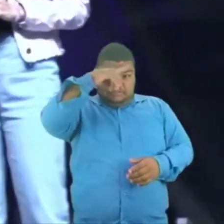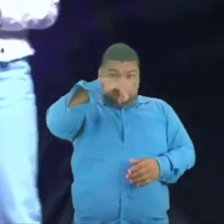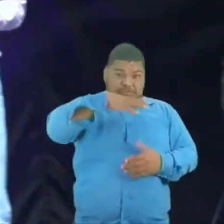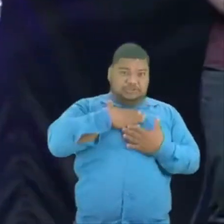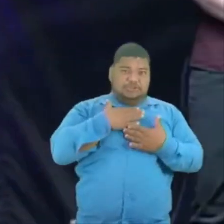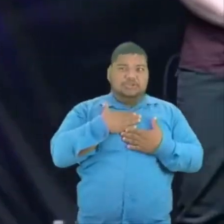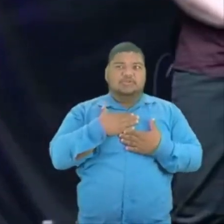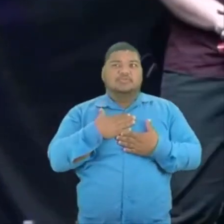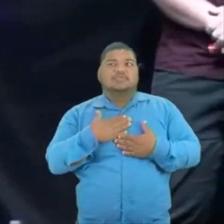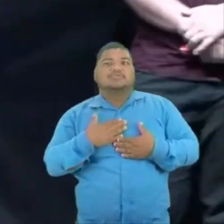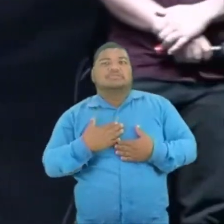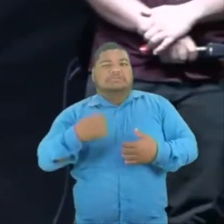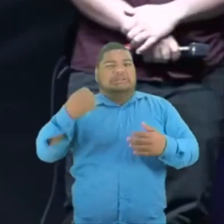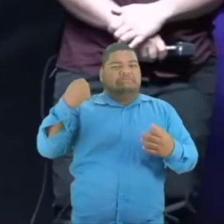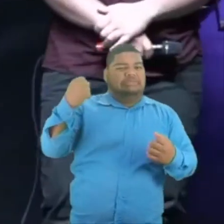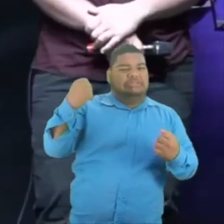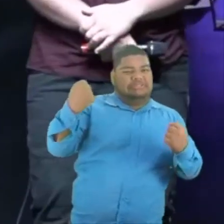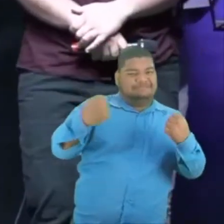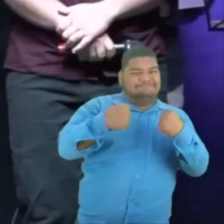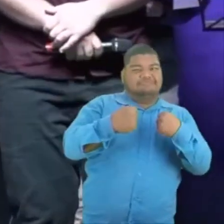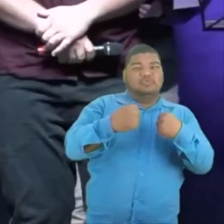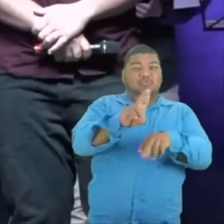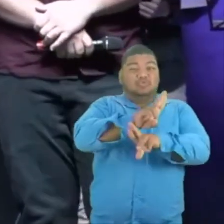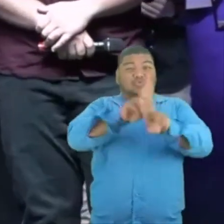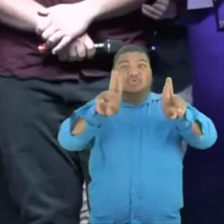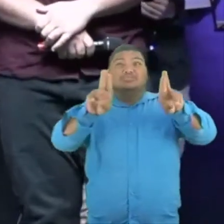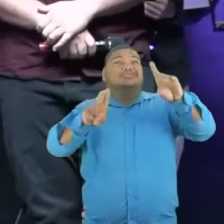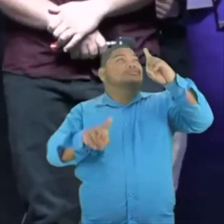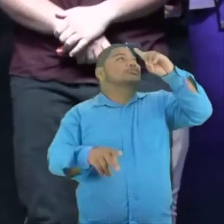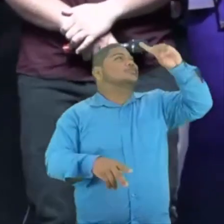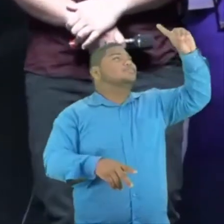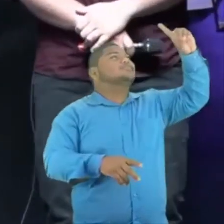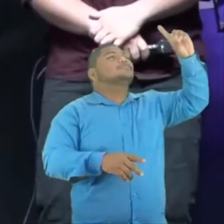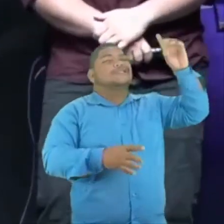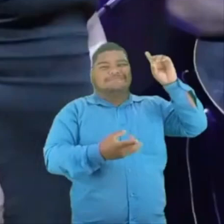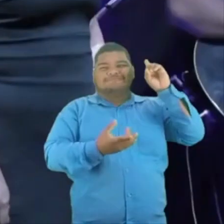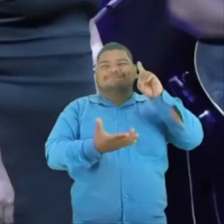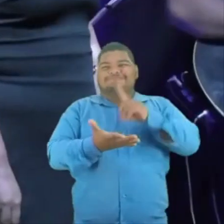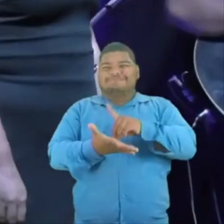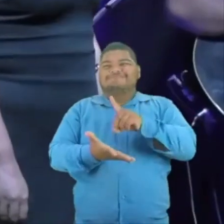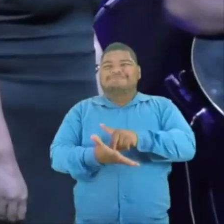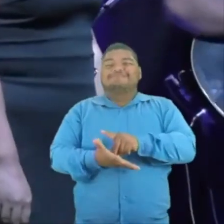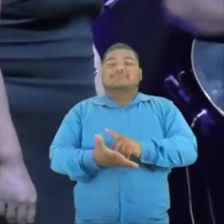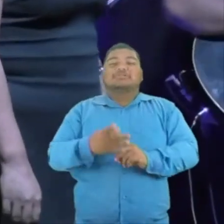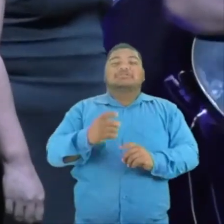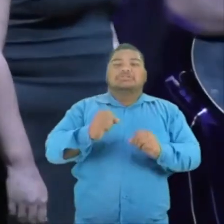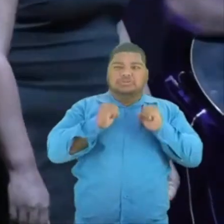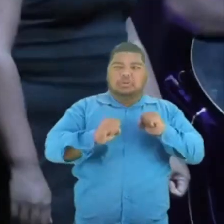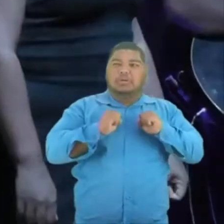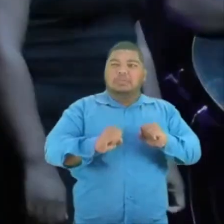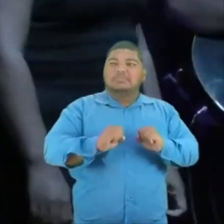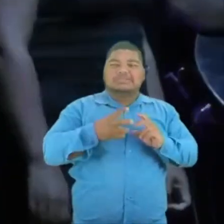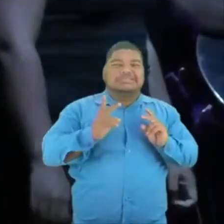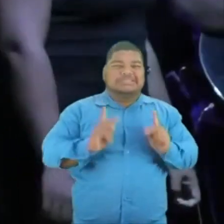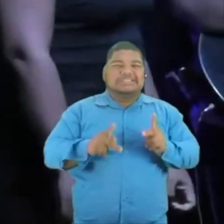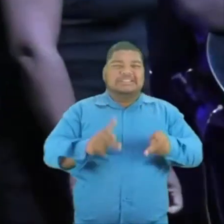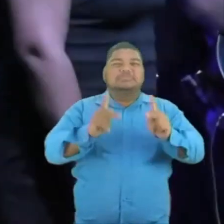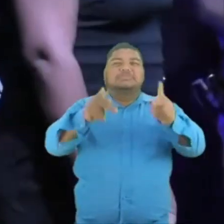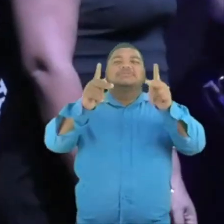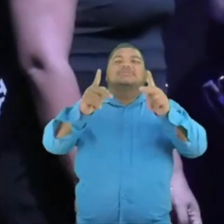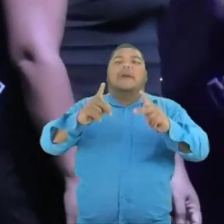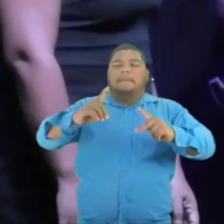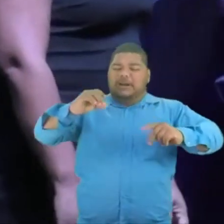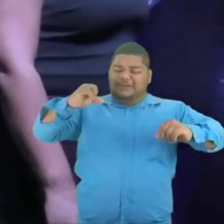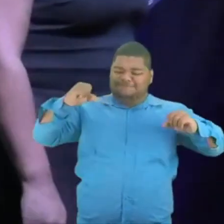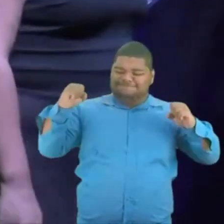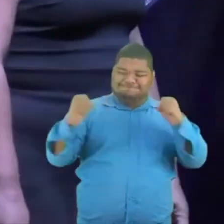você venhamos a enfrentar, no nome de Jesus nós temos a certeza que somos e sempre seremos mais